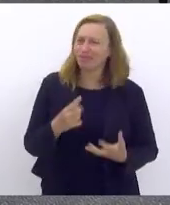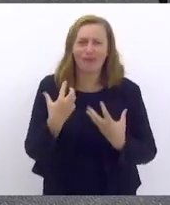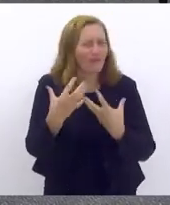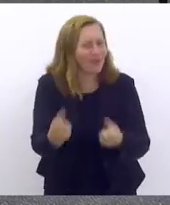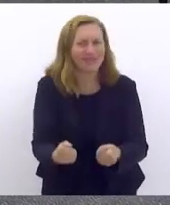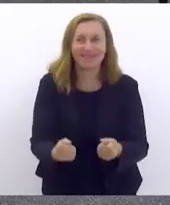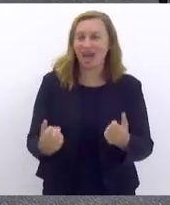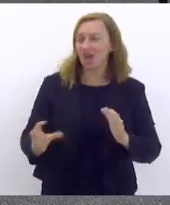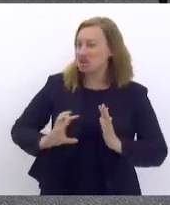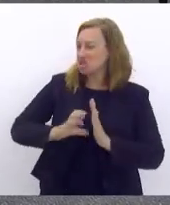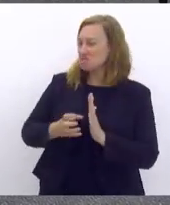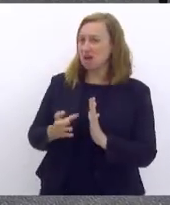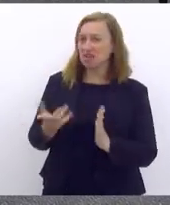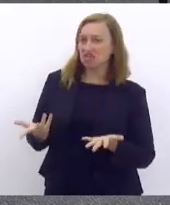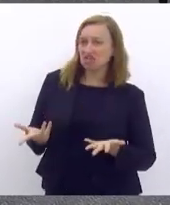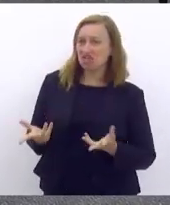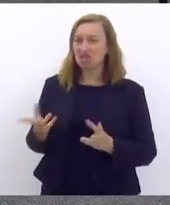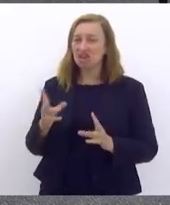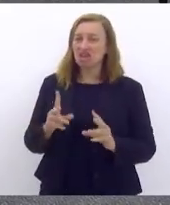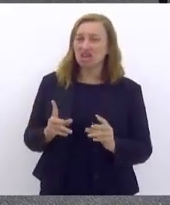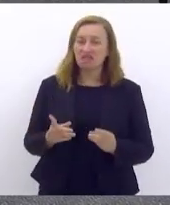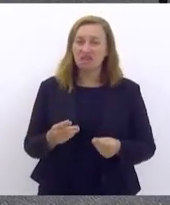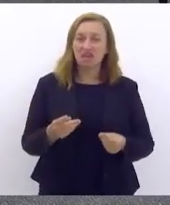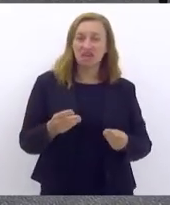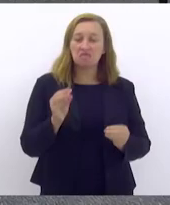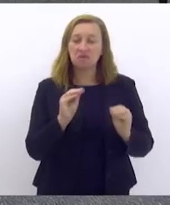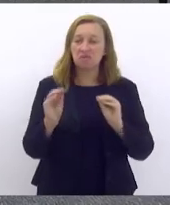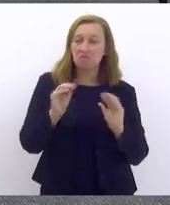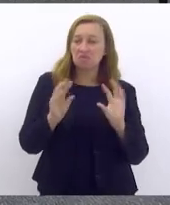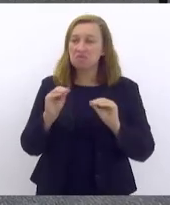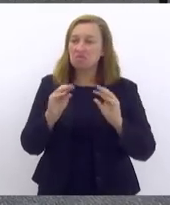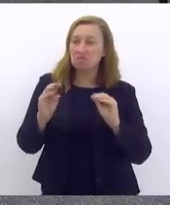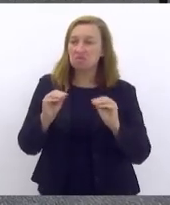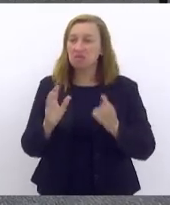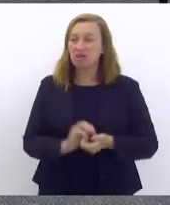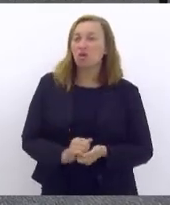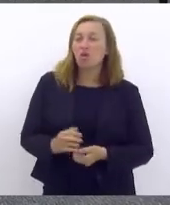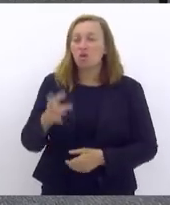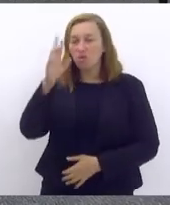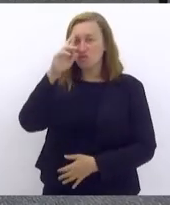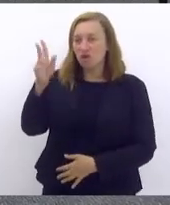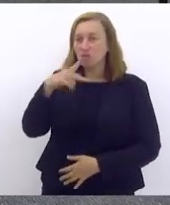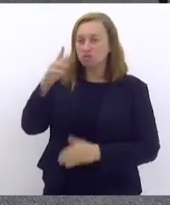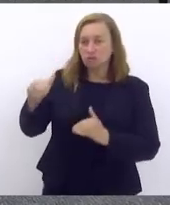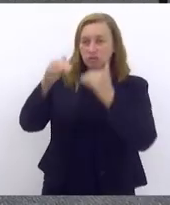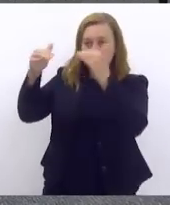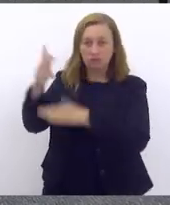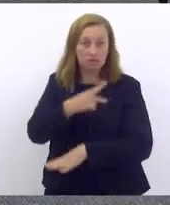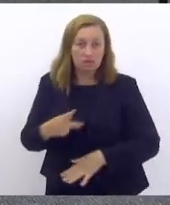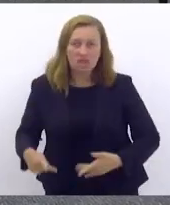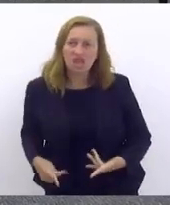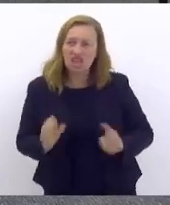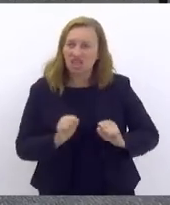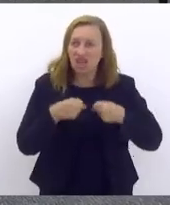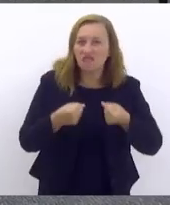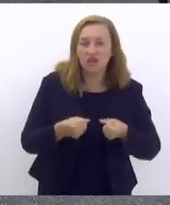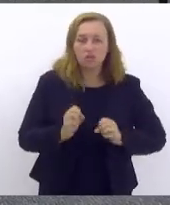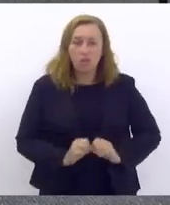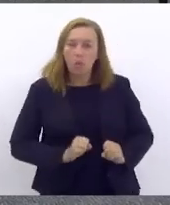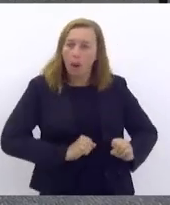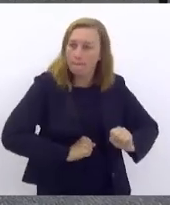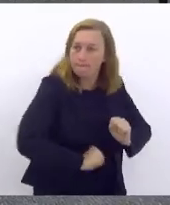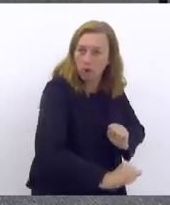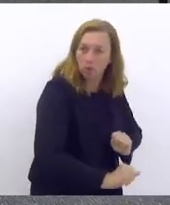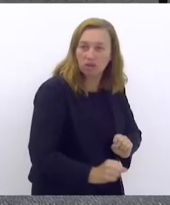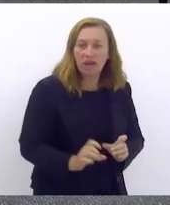esse partido que fica aqui jogando para a plateia. Como bem disse Vossa Excelência, defende o aborto,